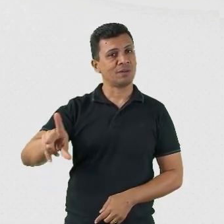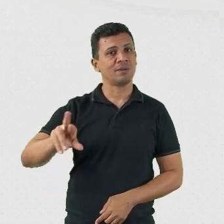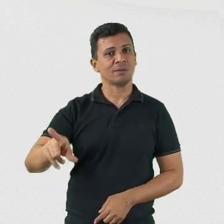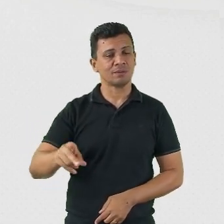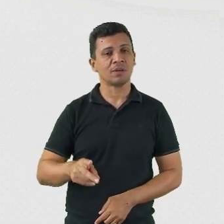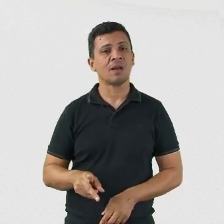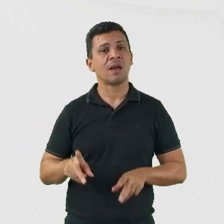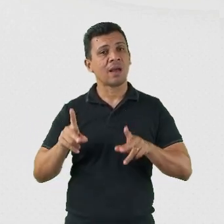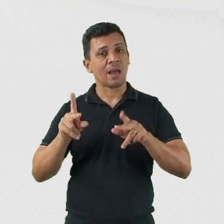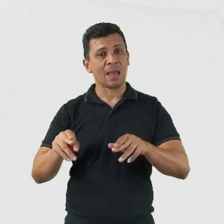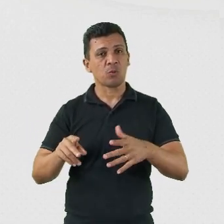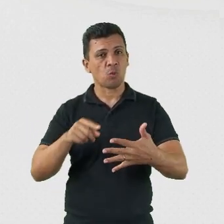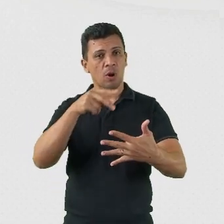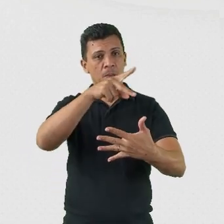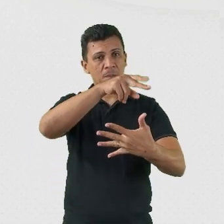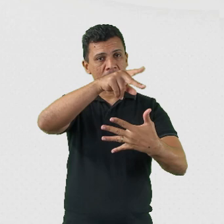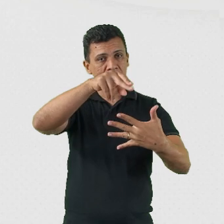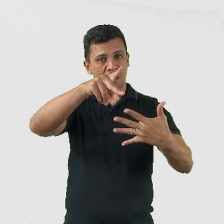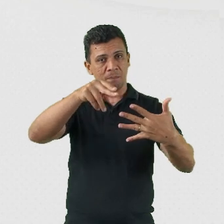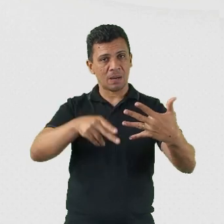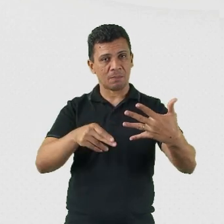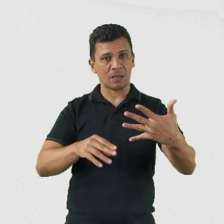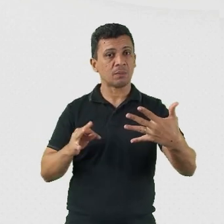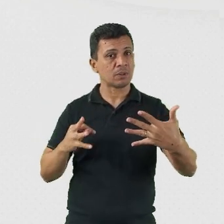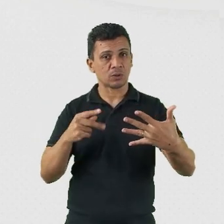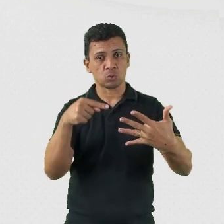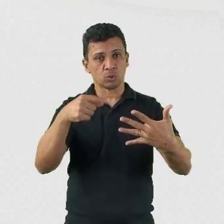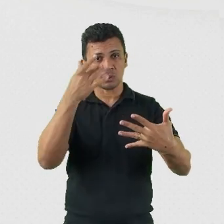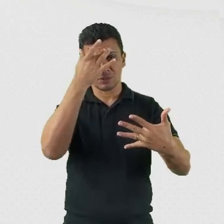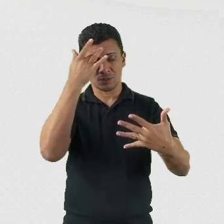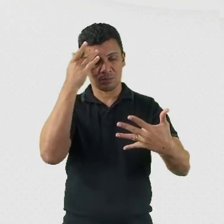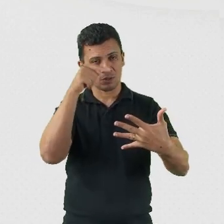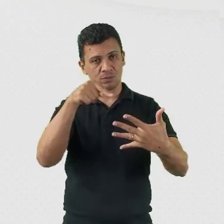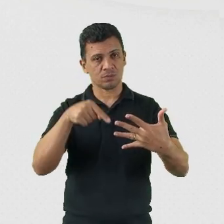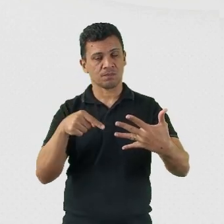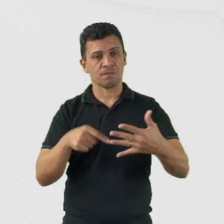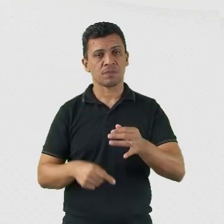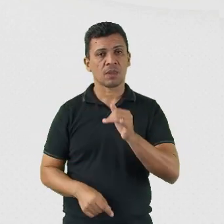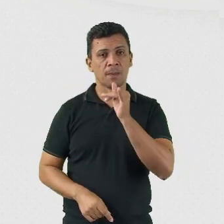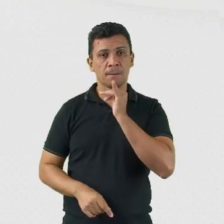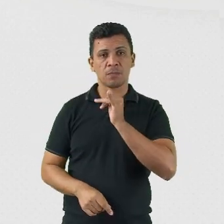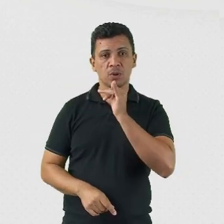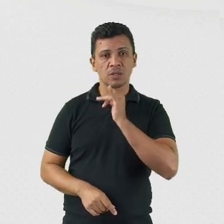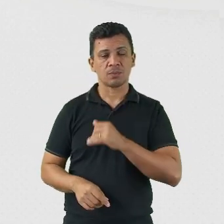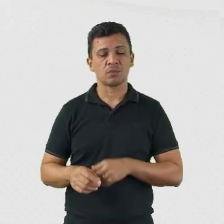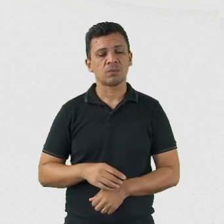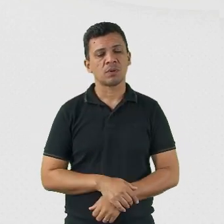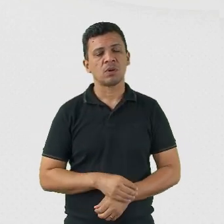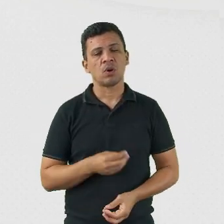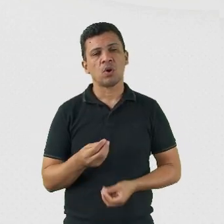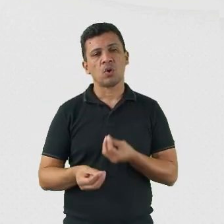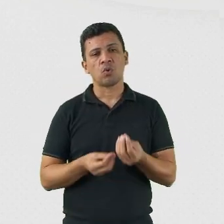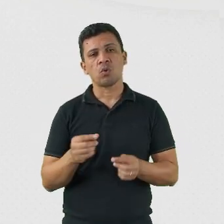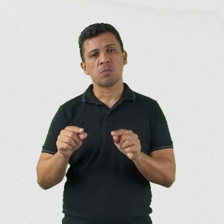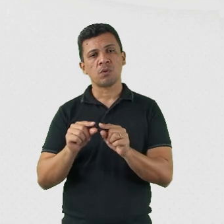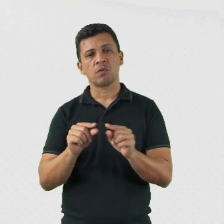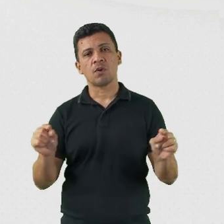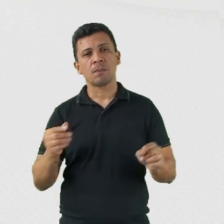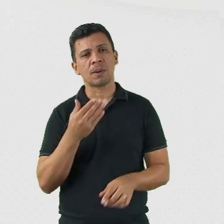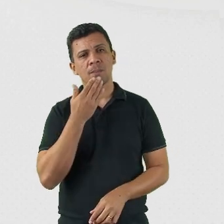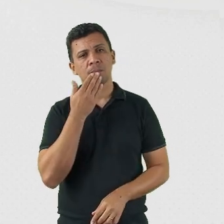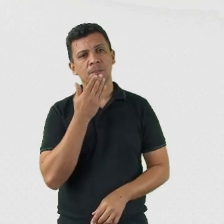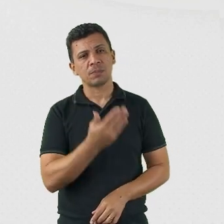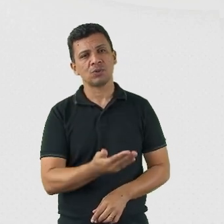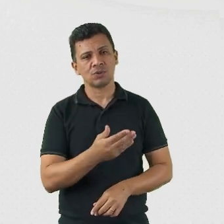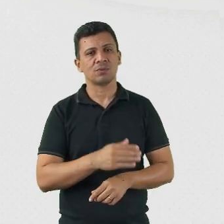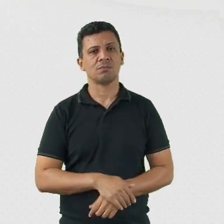iguais para todas as pessoas. Então, por exemplo, para você formar um pedido